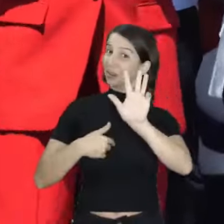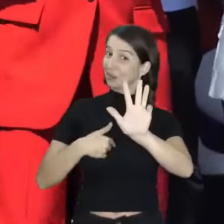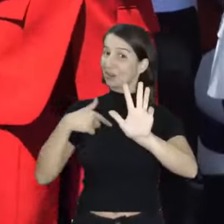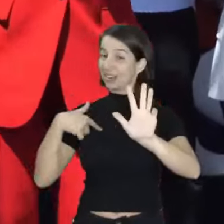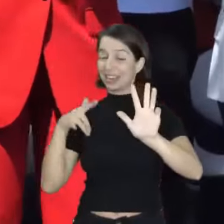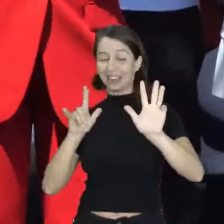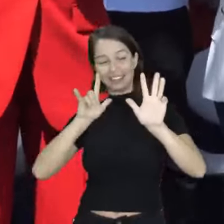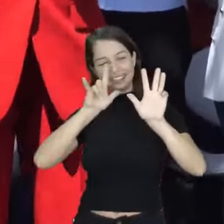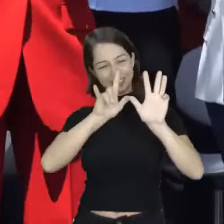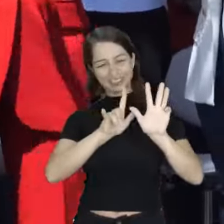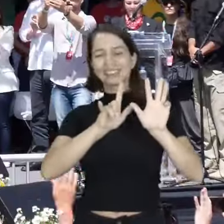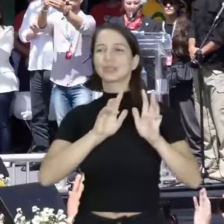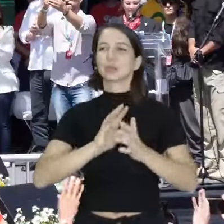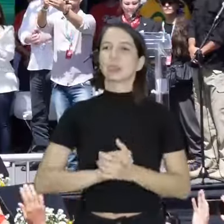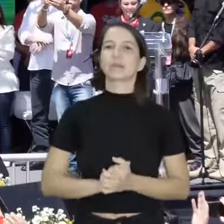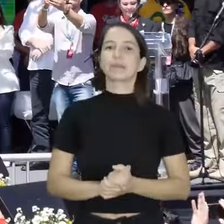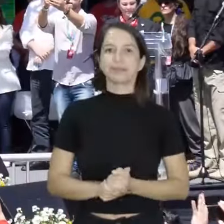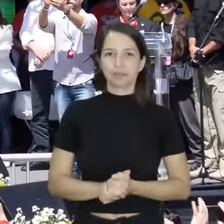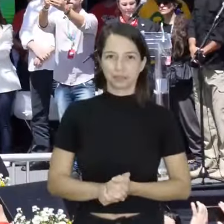Eu queria,